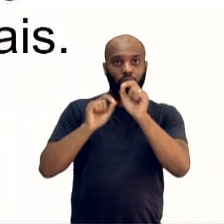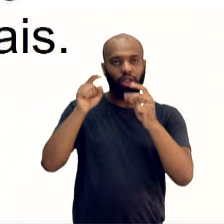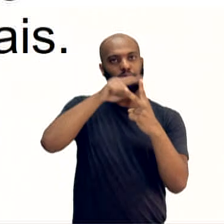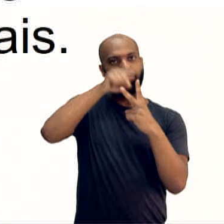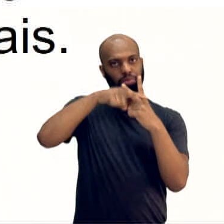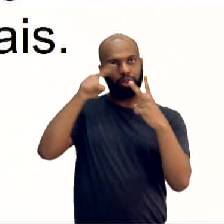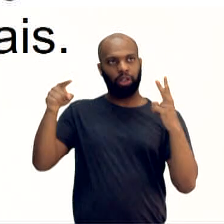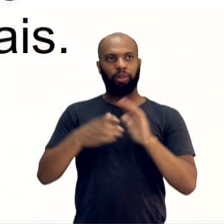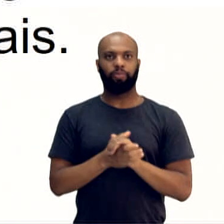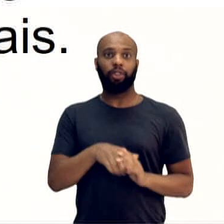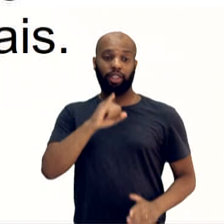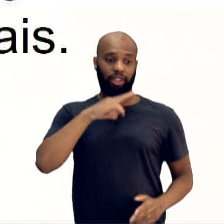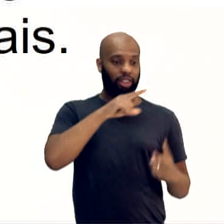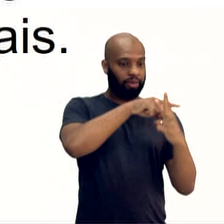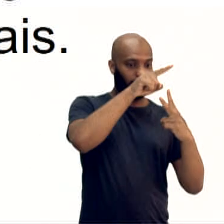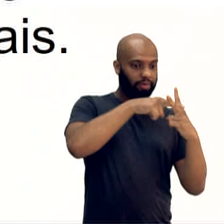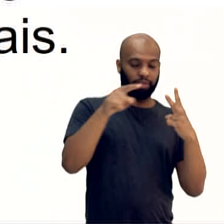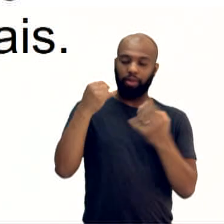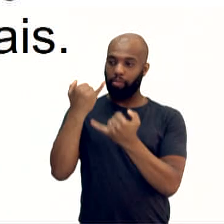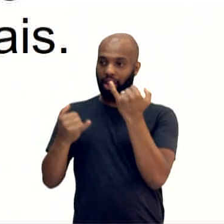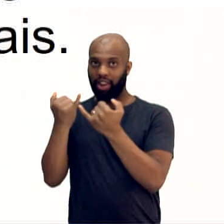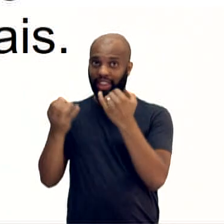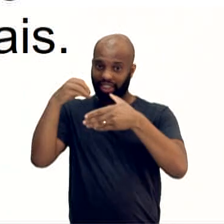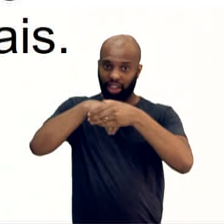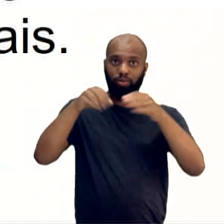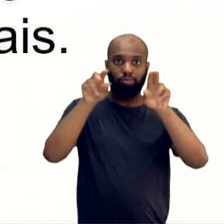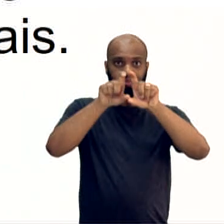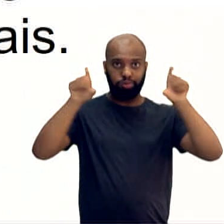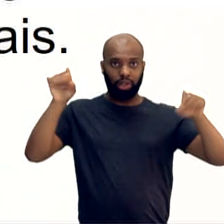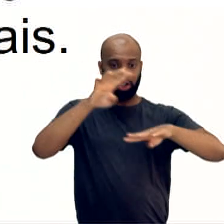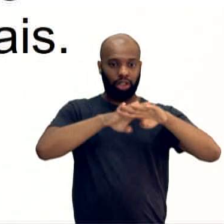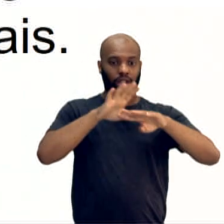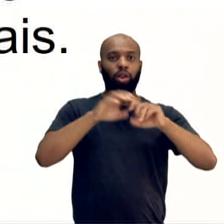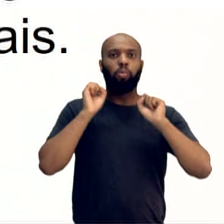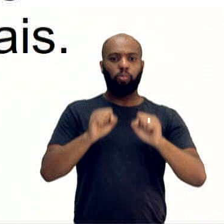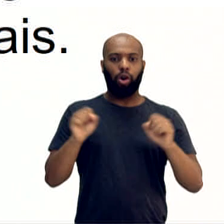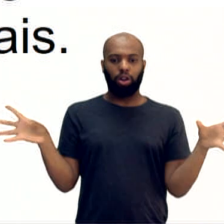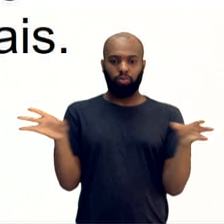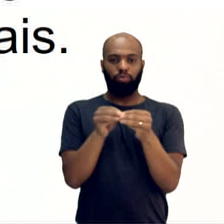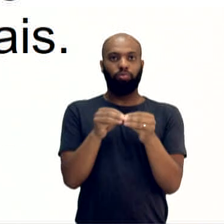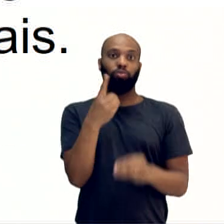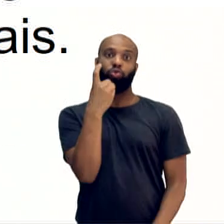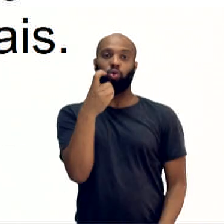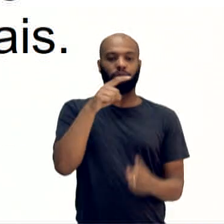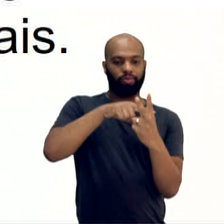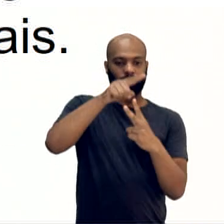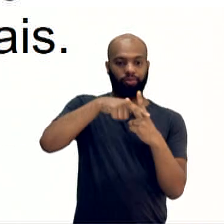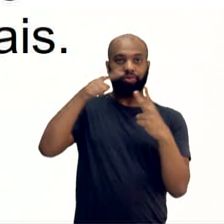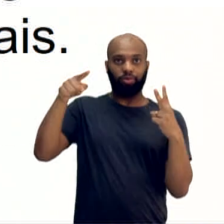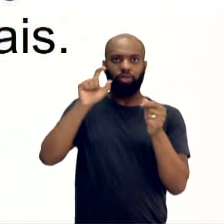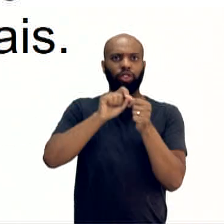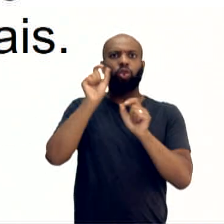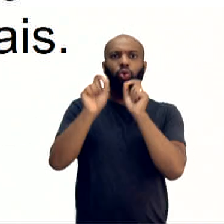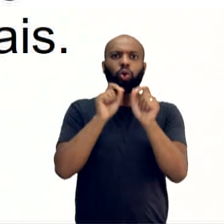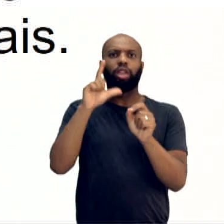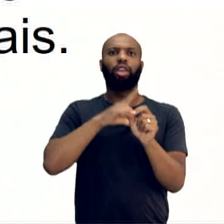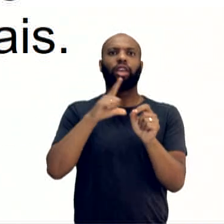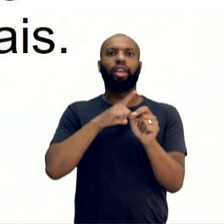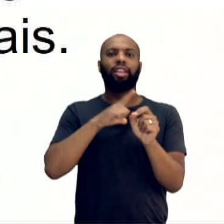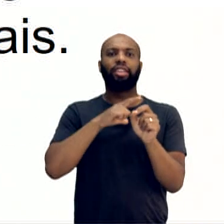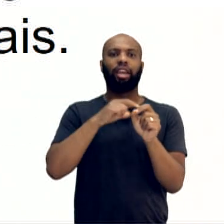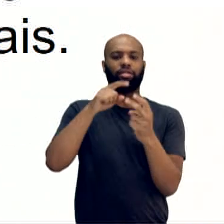radicais semelhantes em uma adição algébrica, podemos reduzi-los a um único radical, somando-se os